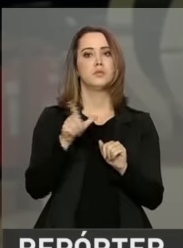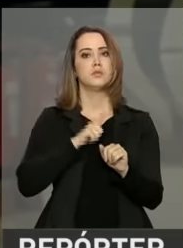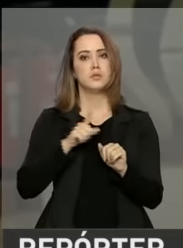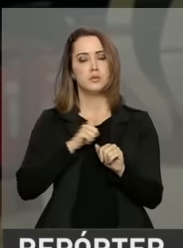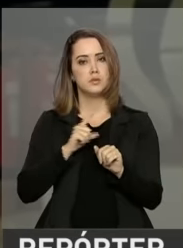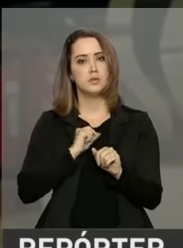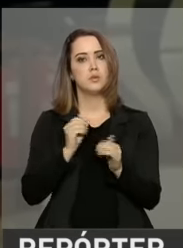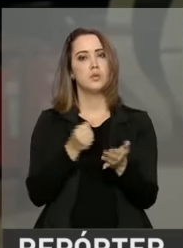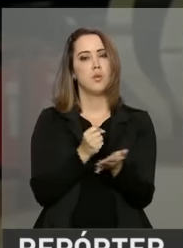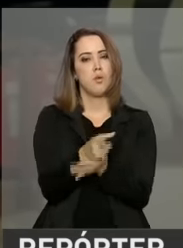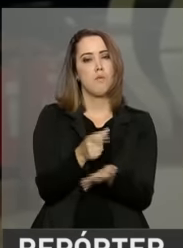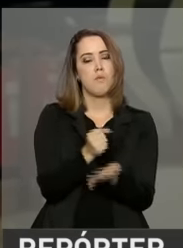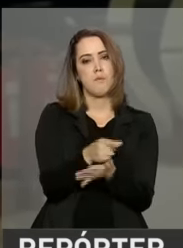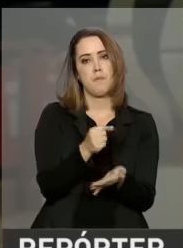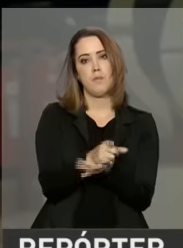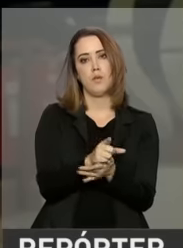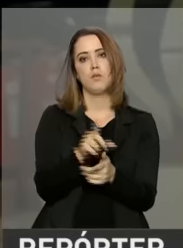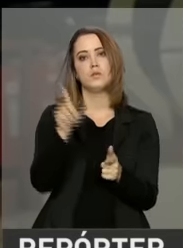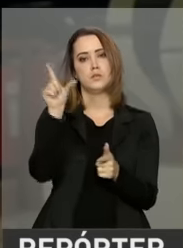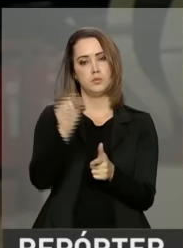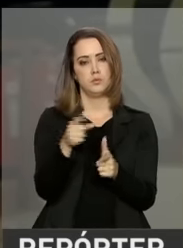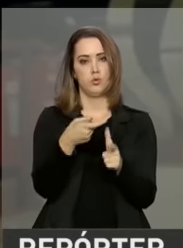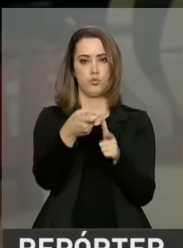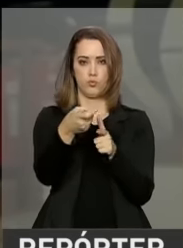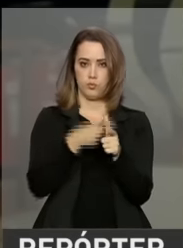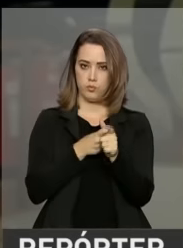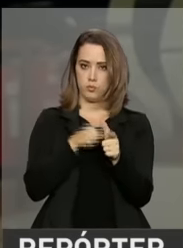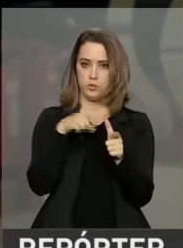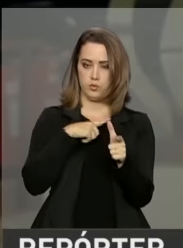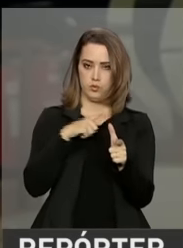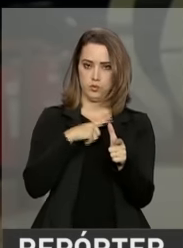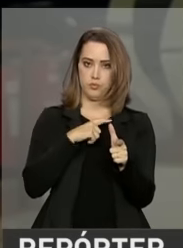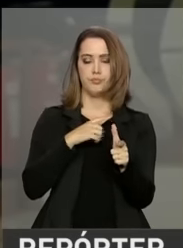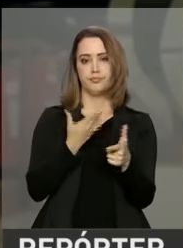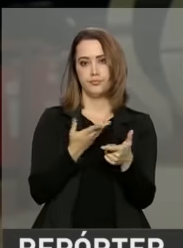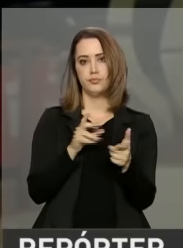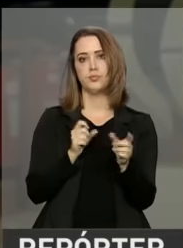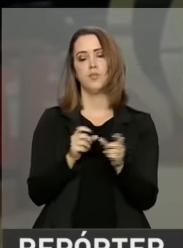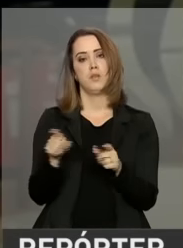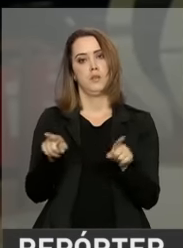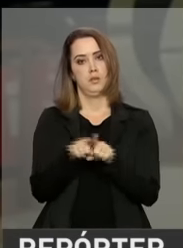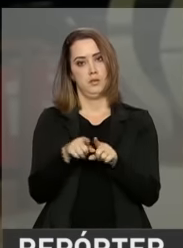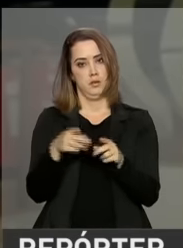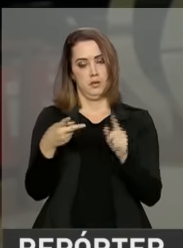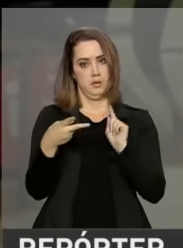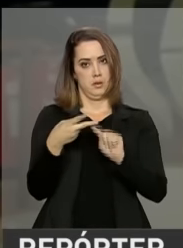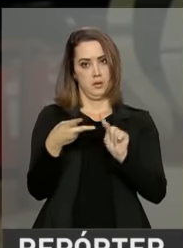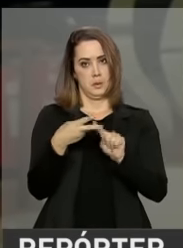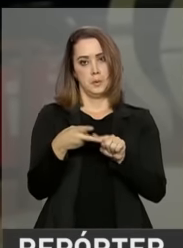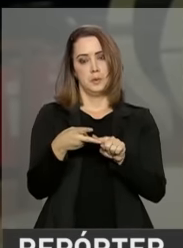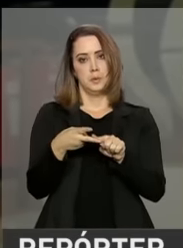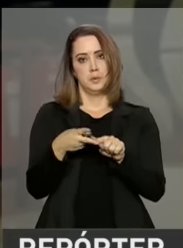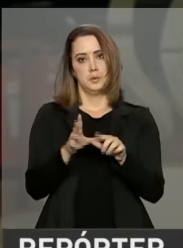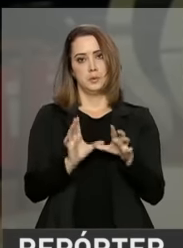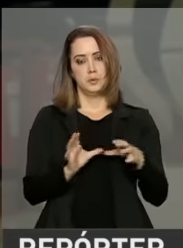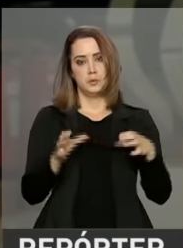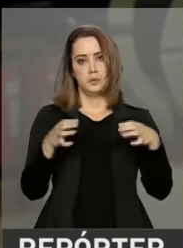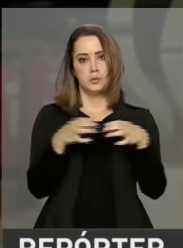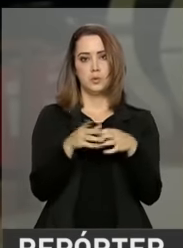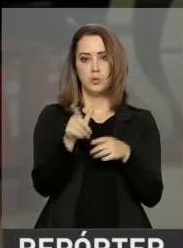elé para abater a dívida que possui no mercado a outra possibilidade é do Fundo de Investimento ligado ao